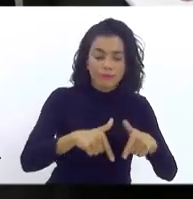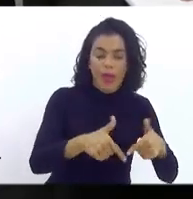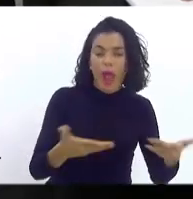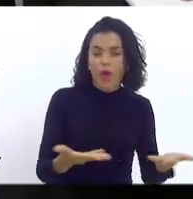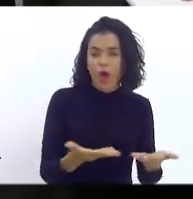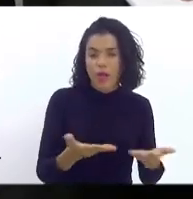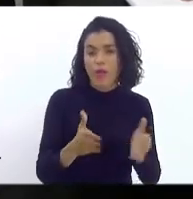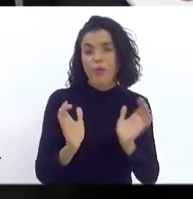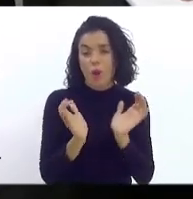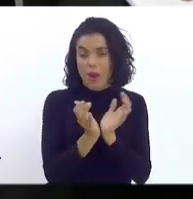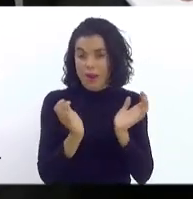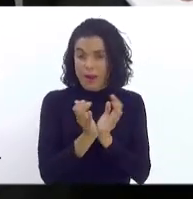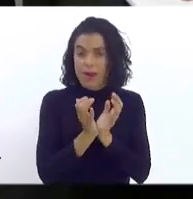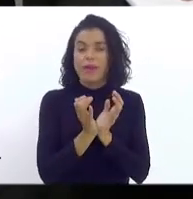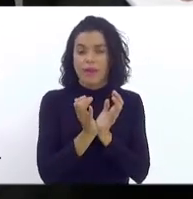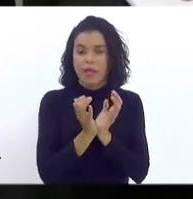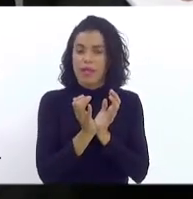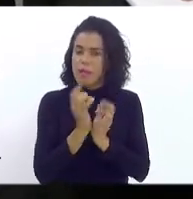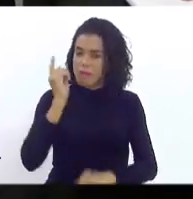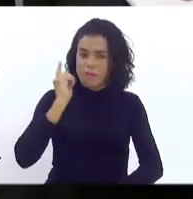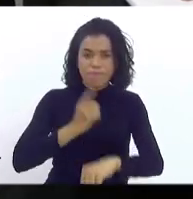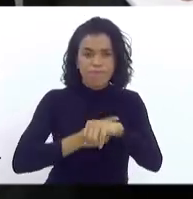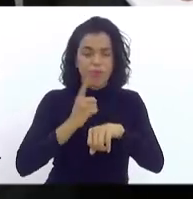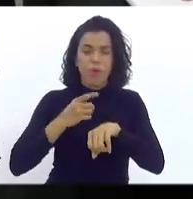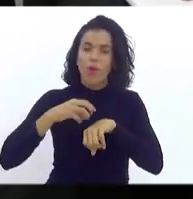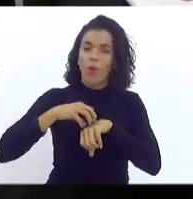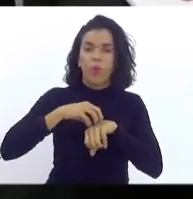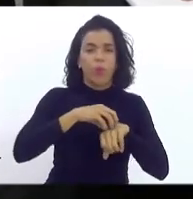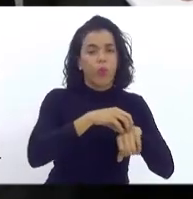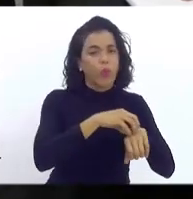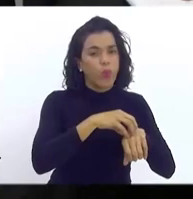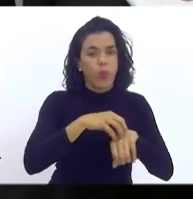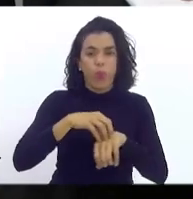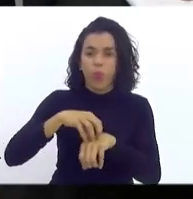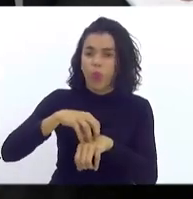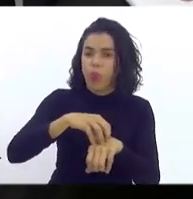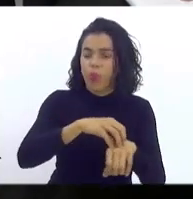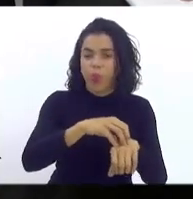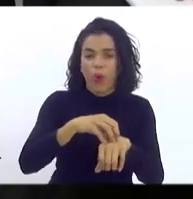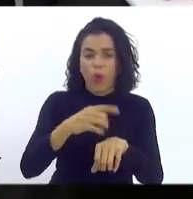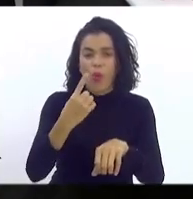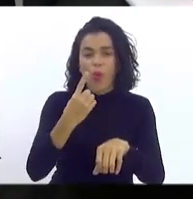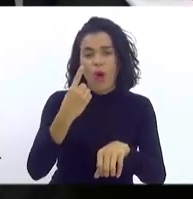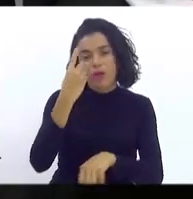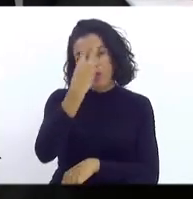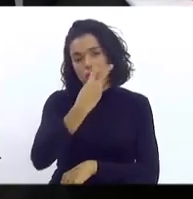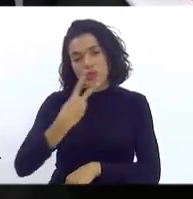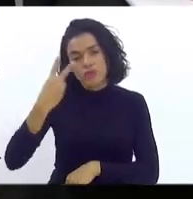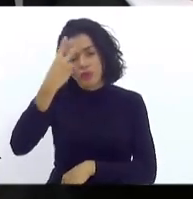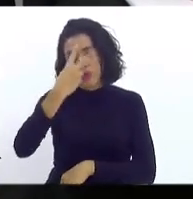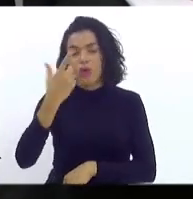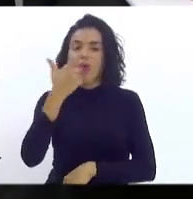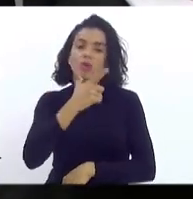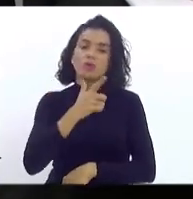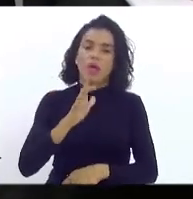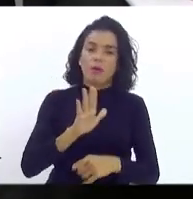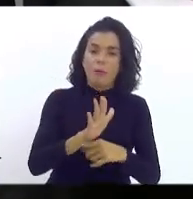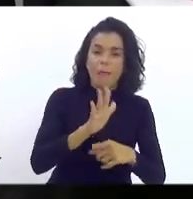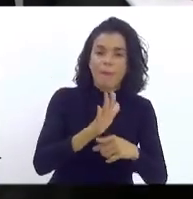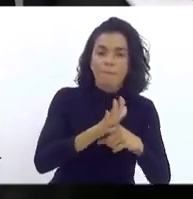equipe aí é prontamente enviada e, entre uma, duas horas, já chega uma equipe para prestar